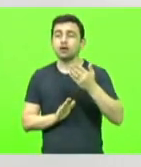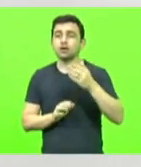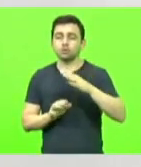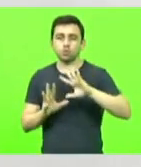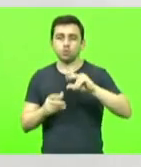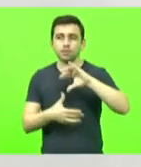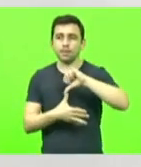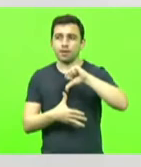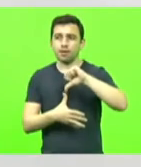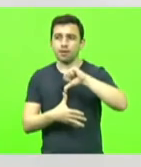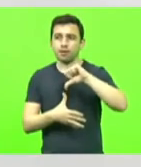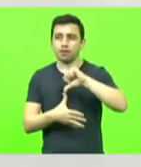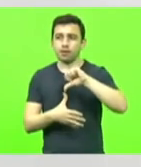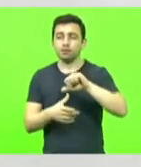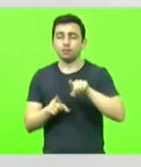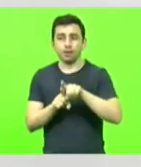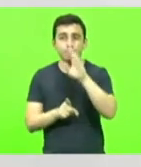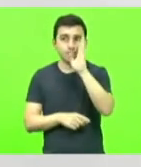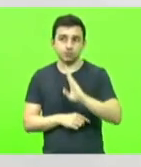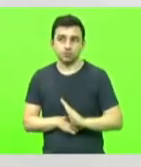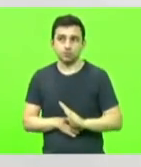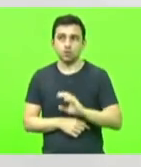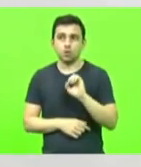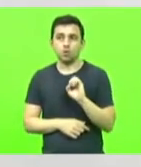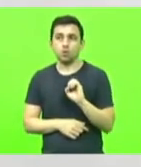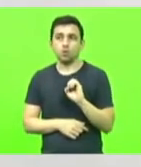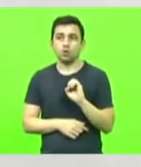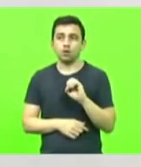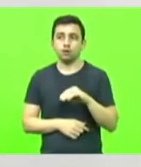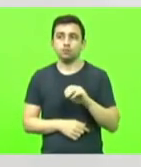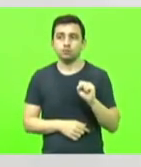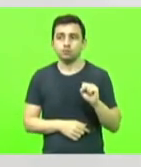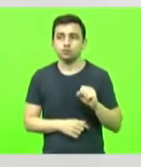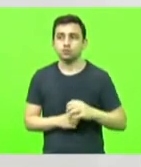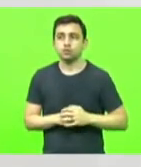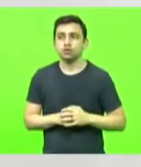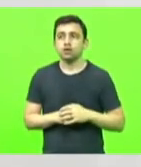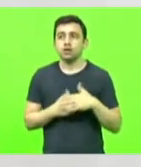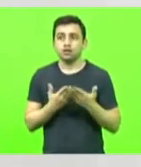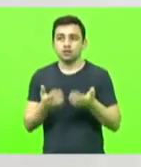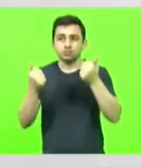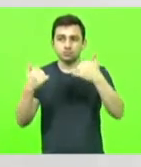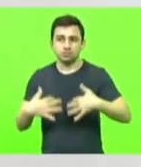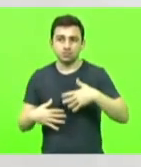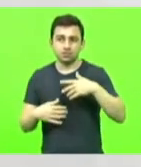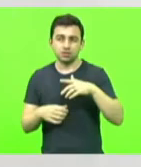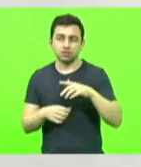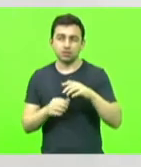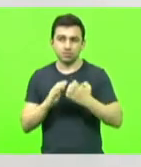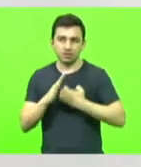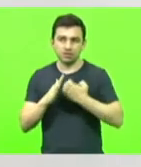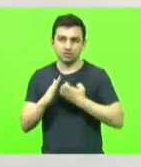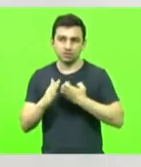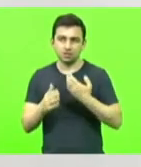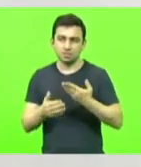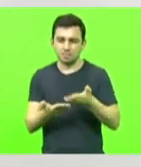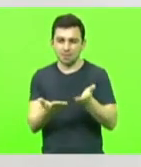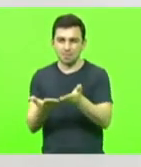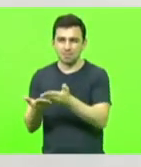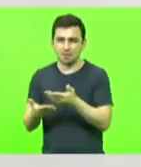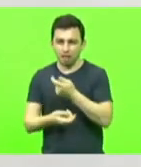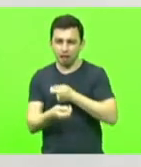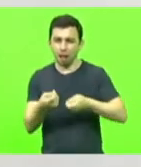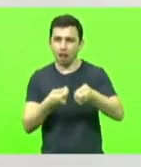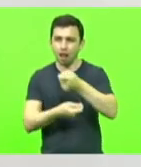Brasil. Segundo a ONU, Empresa Britânica de Gerenciamento de Riscos, as perdas econômicas estimadas